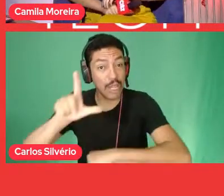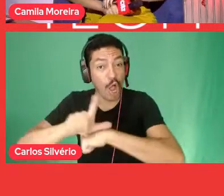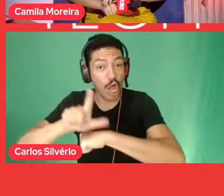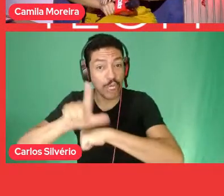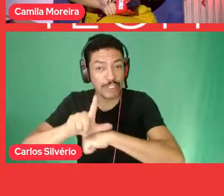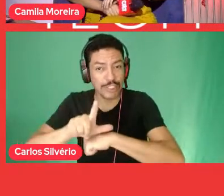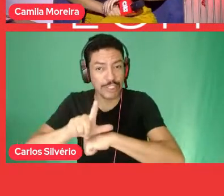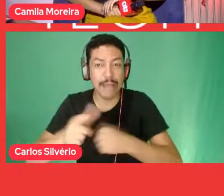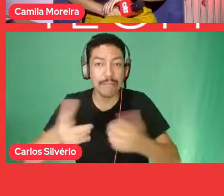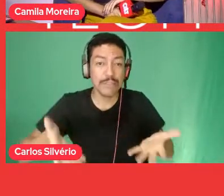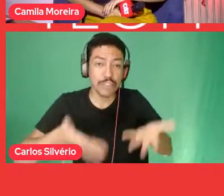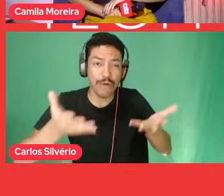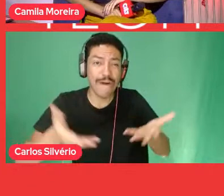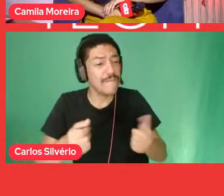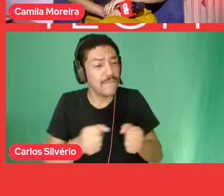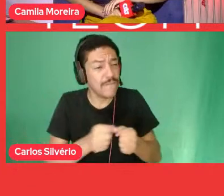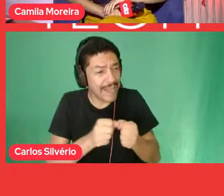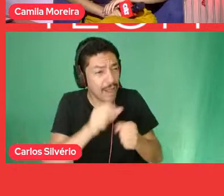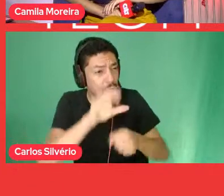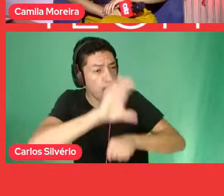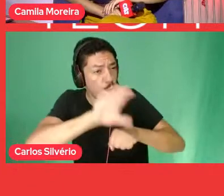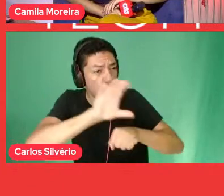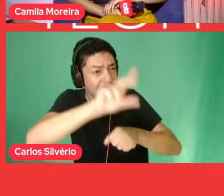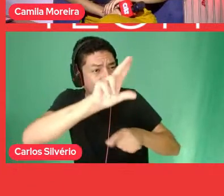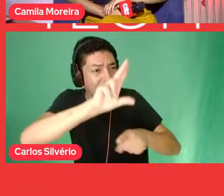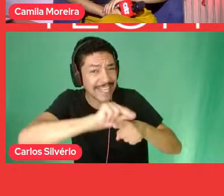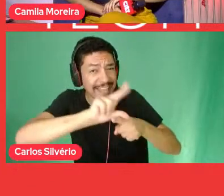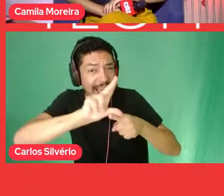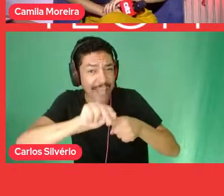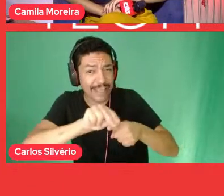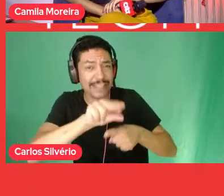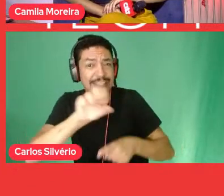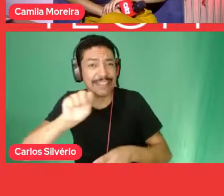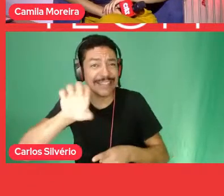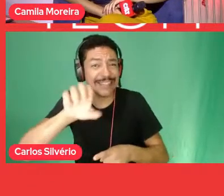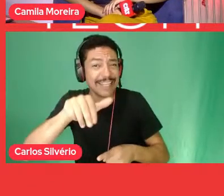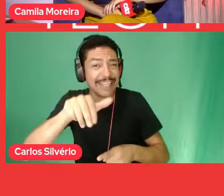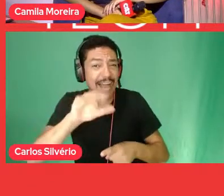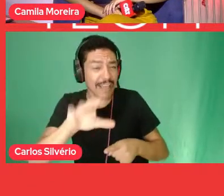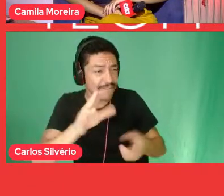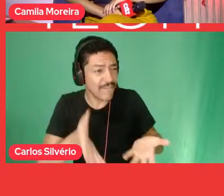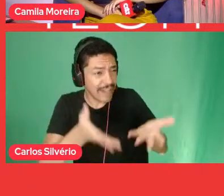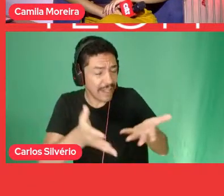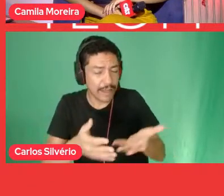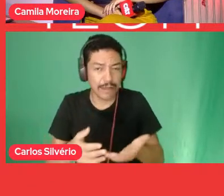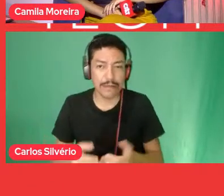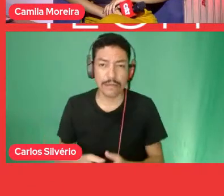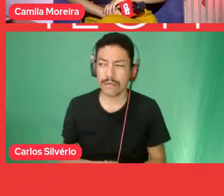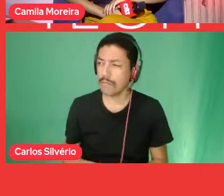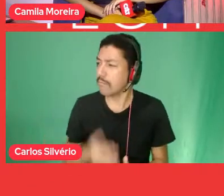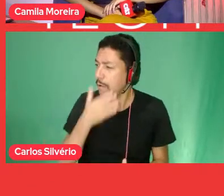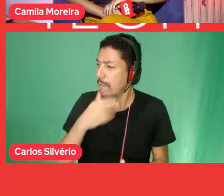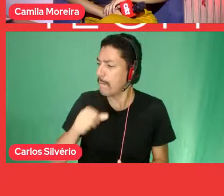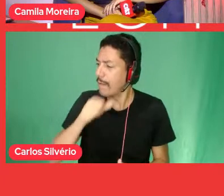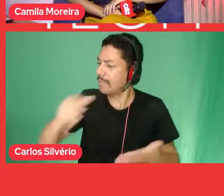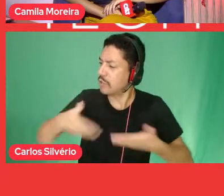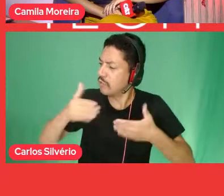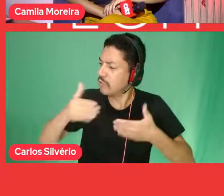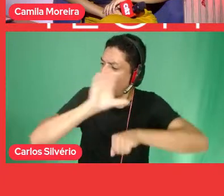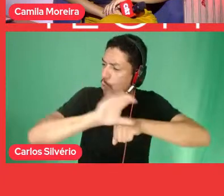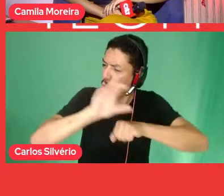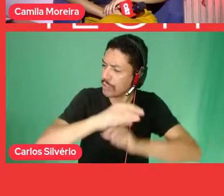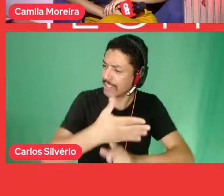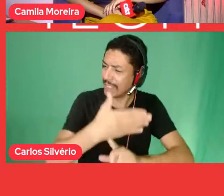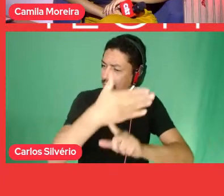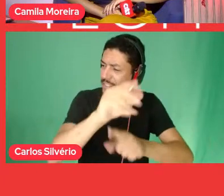você imagina, né? Eu me sinto privilegiada porque a maioria dos pais não incentivam as mulheres a seguirem a carreira de